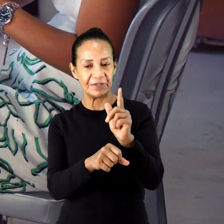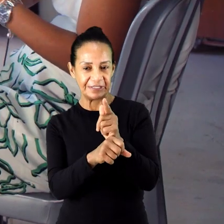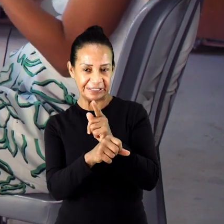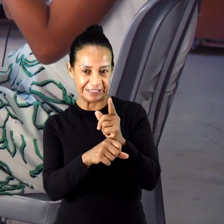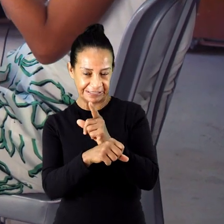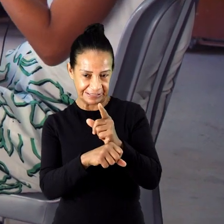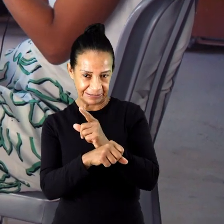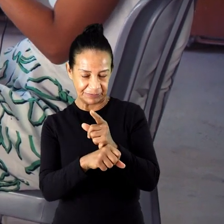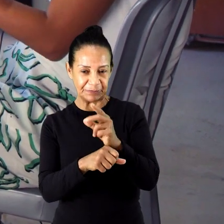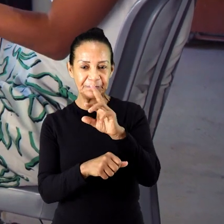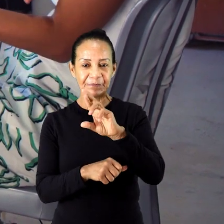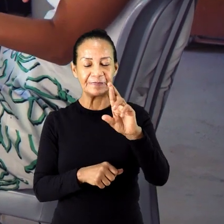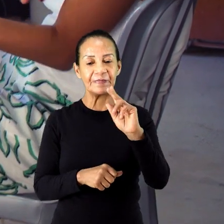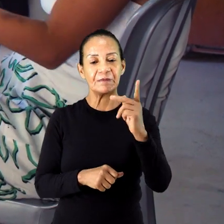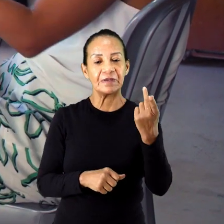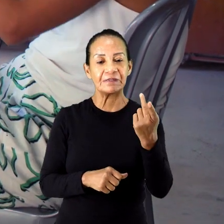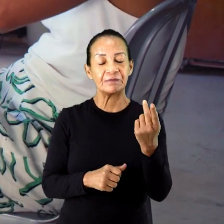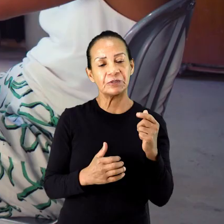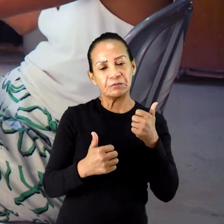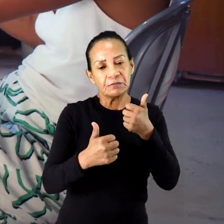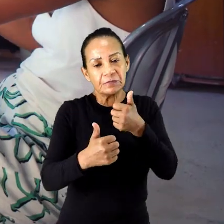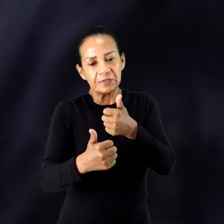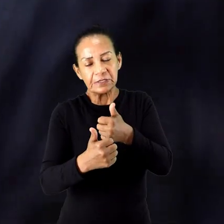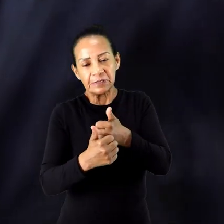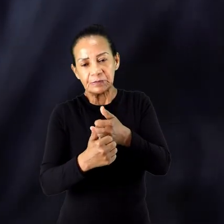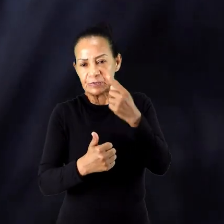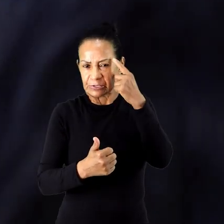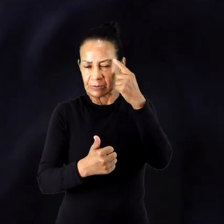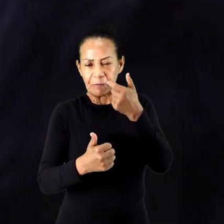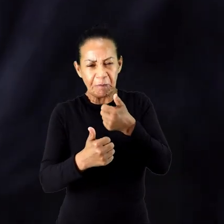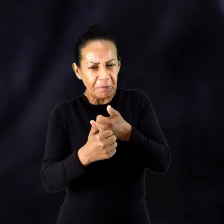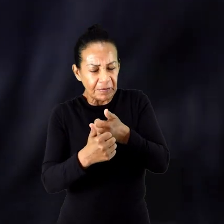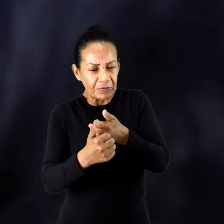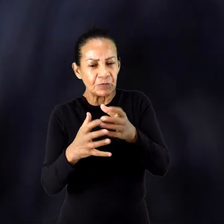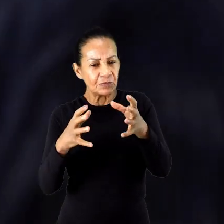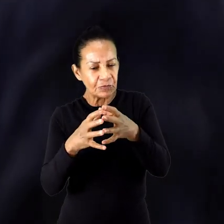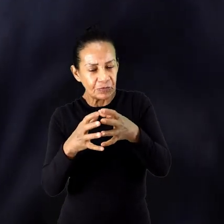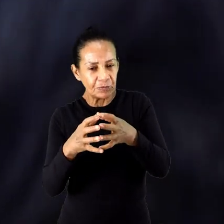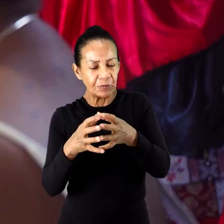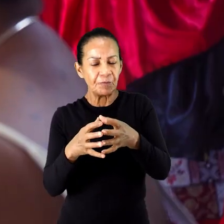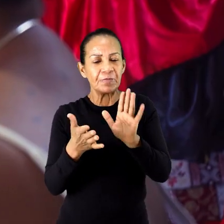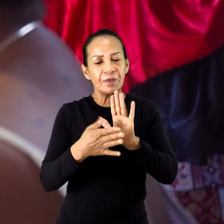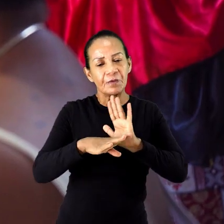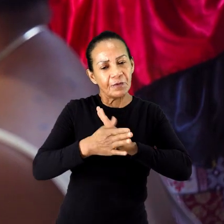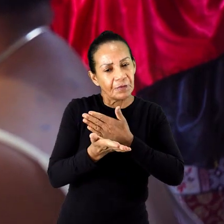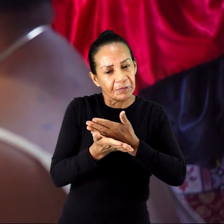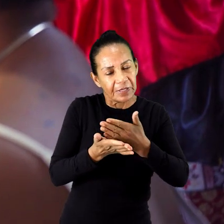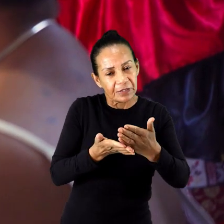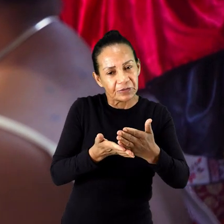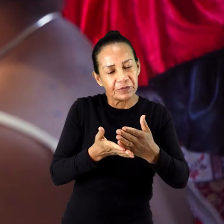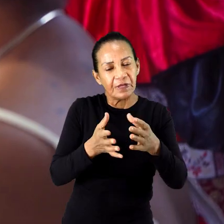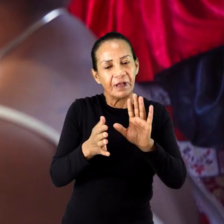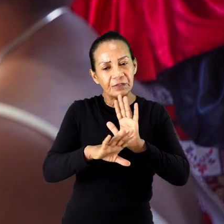Eu sou formada em gestão de recursos humanos, então quando eu me aproximo do grupo, eu identifico isso e começo ali a ajudar o grupo